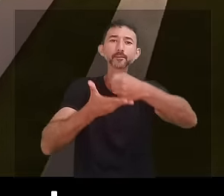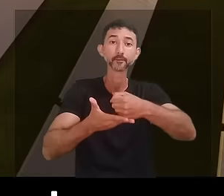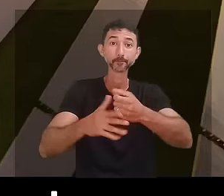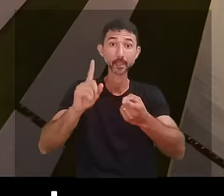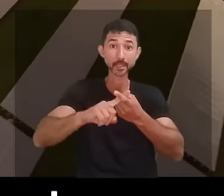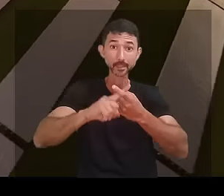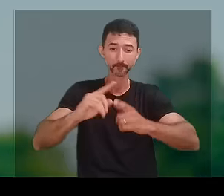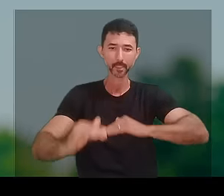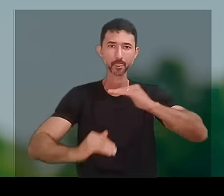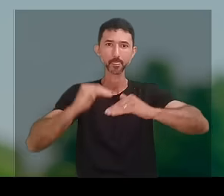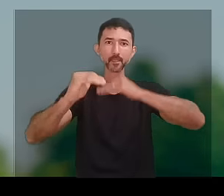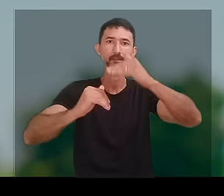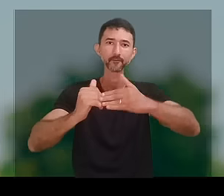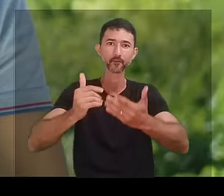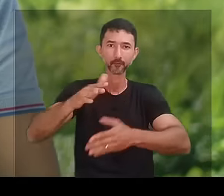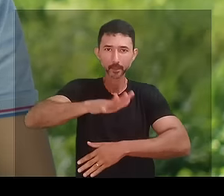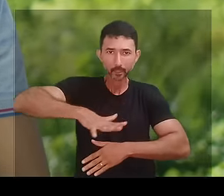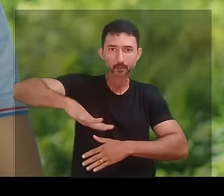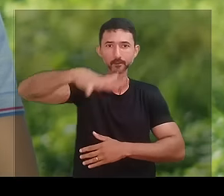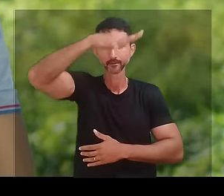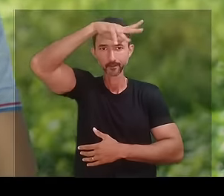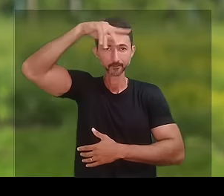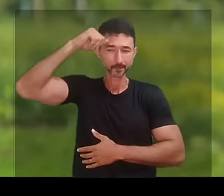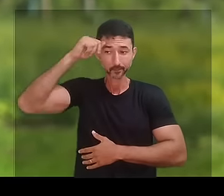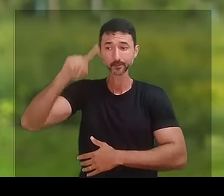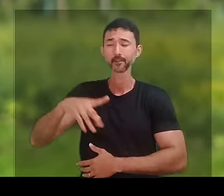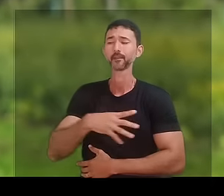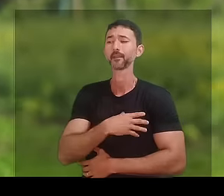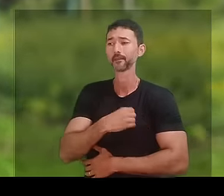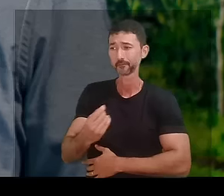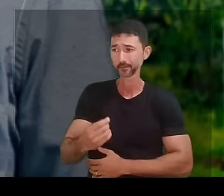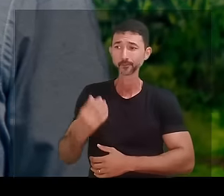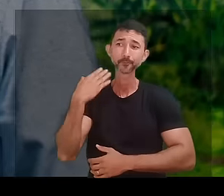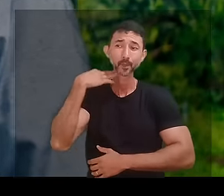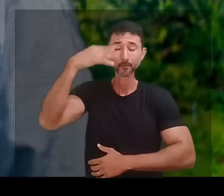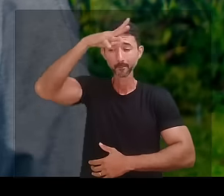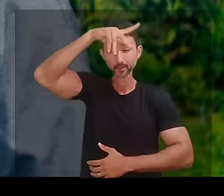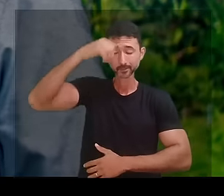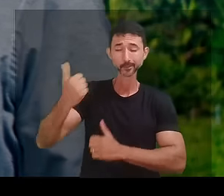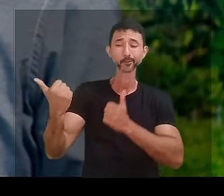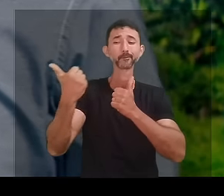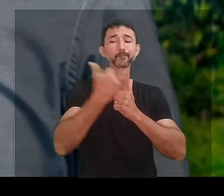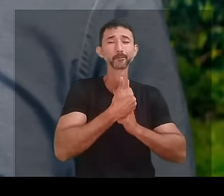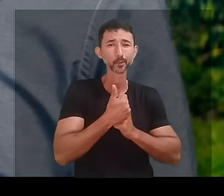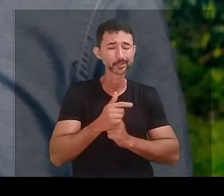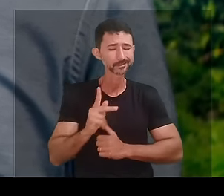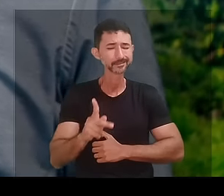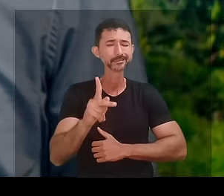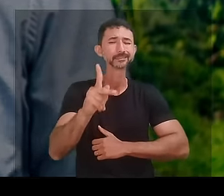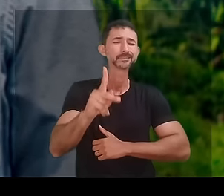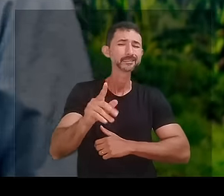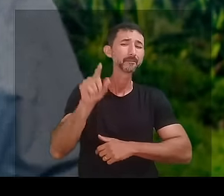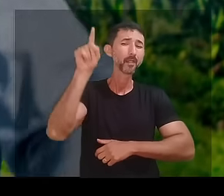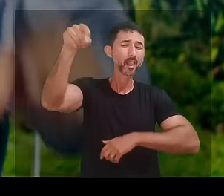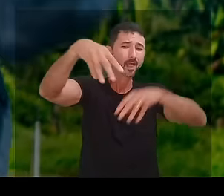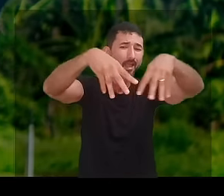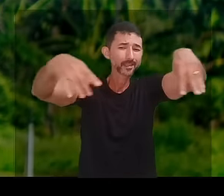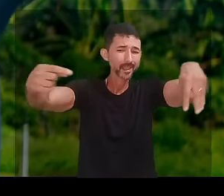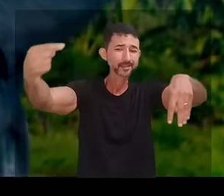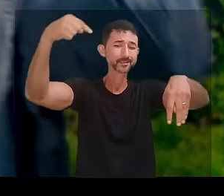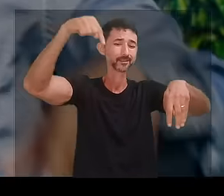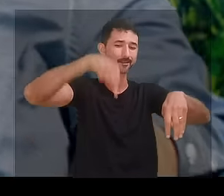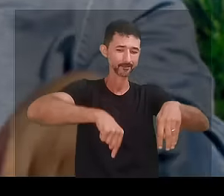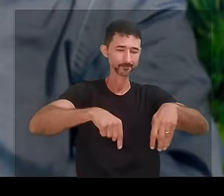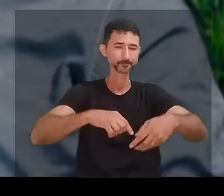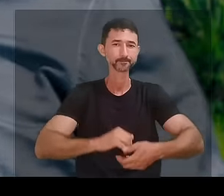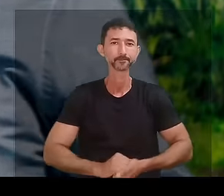crescimento sustentável e o desenvolvimento da nossa região. É, filho, isso não é de hoje não. O Banco da Amazônia apoia a gente desde quando